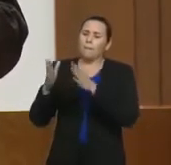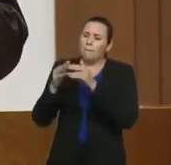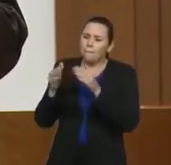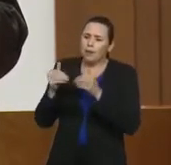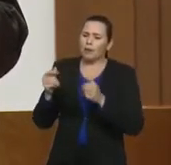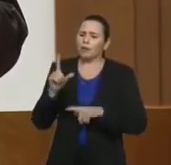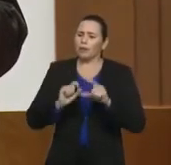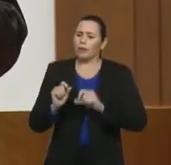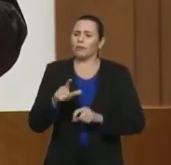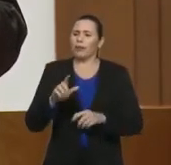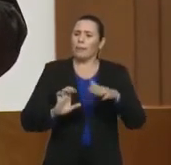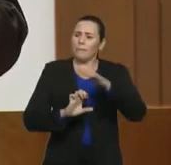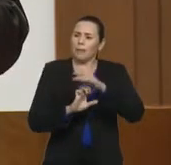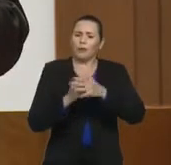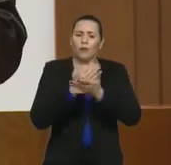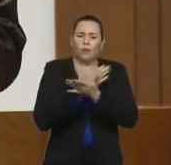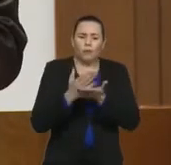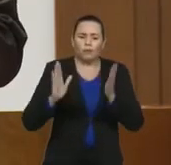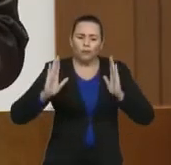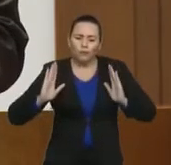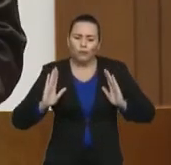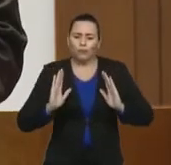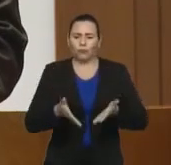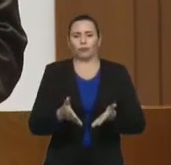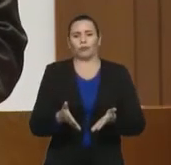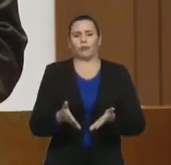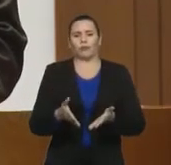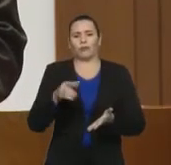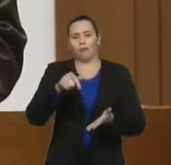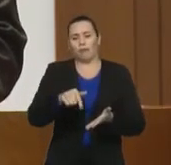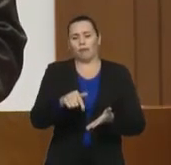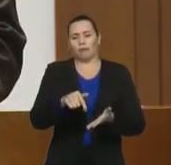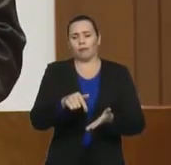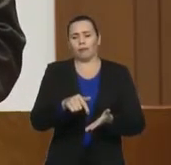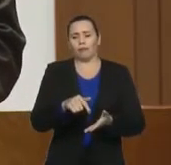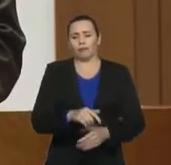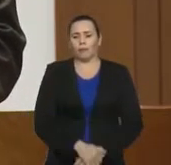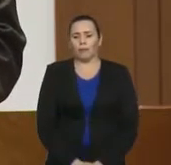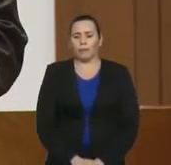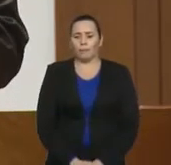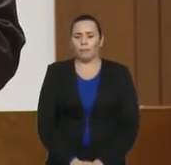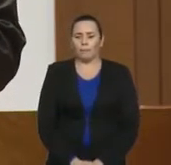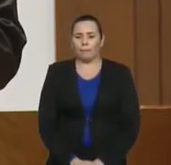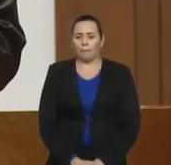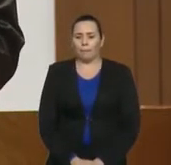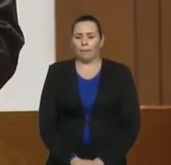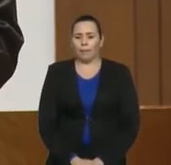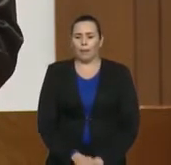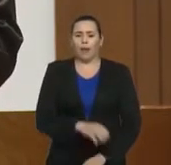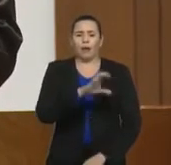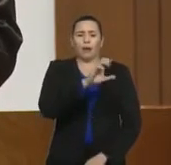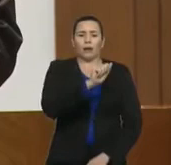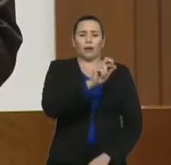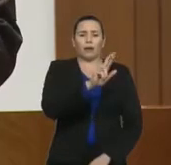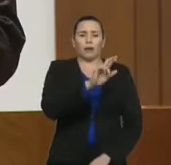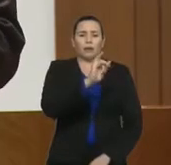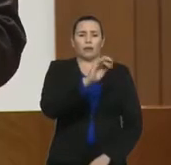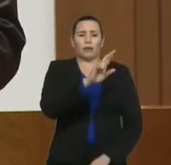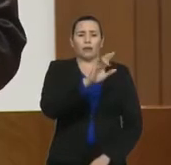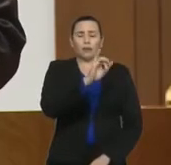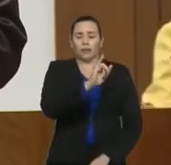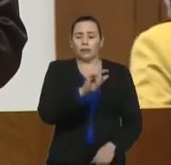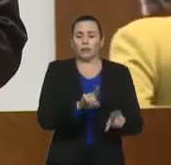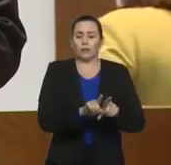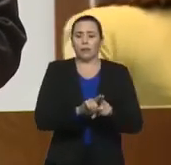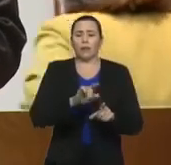logo o tapa-buraco da estrada que liga o Cariri, município de